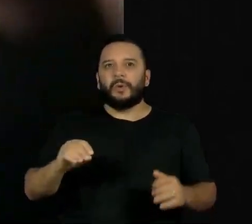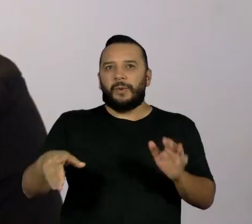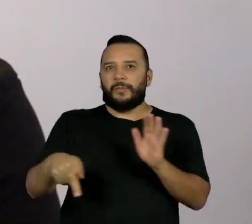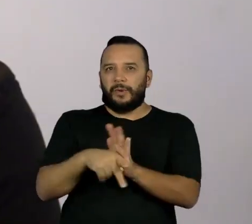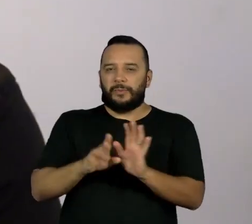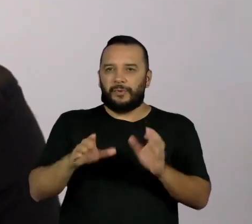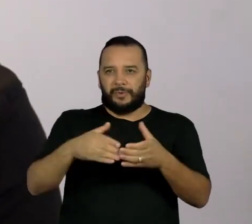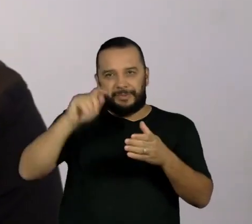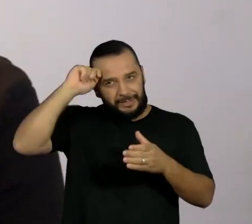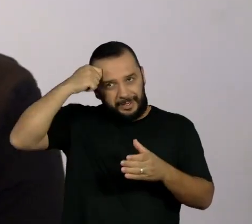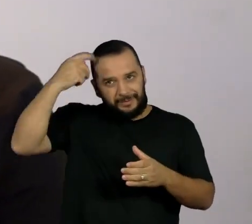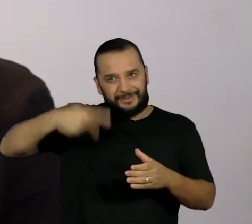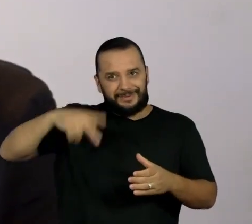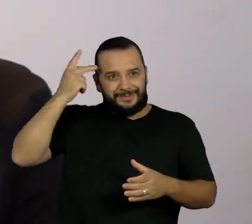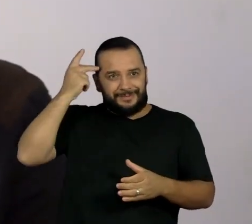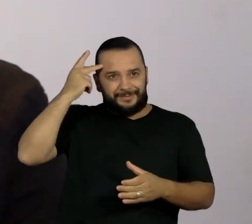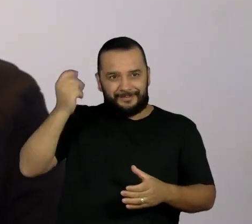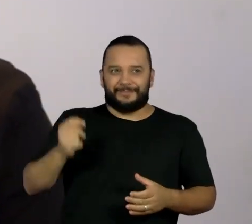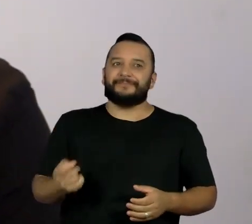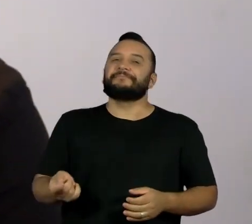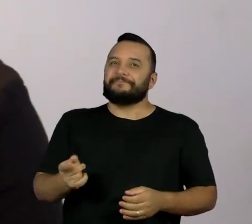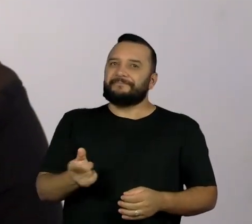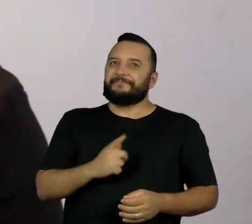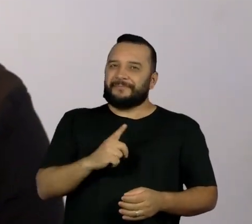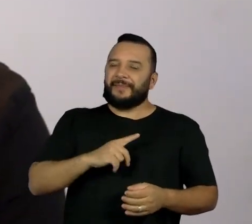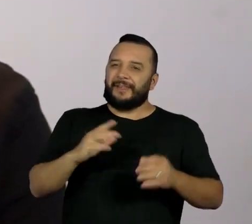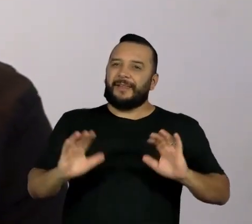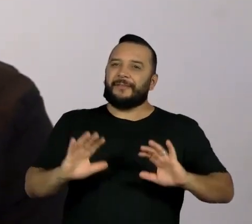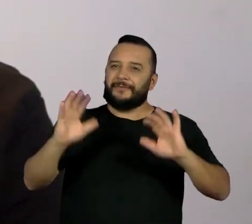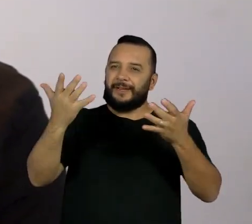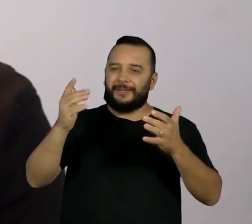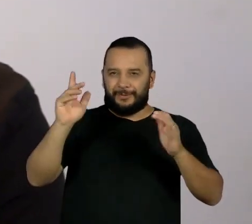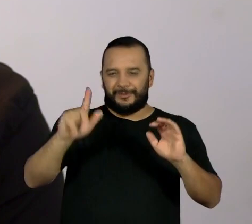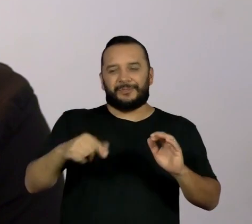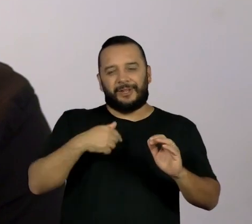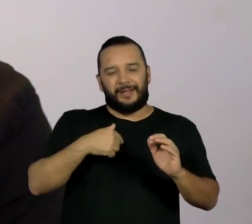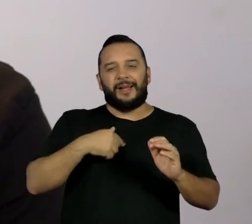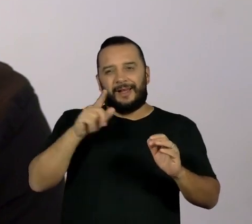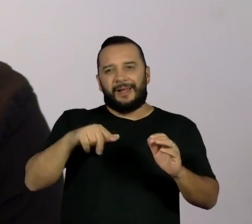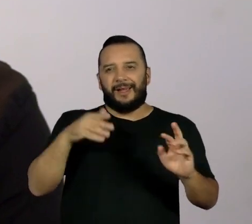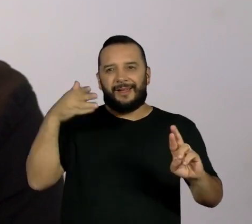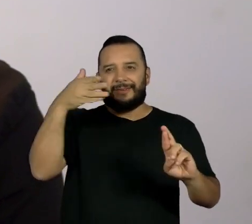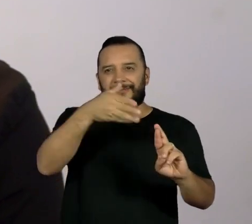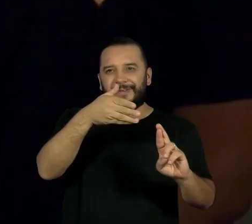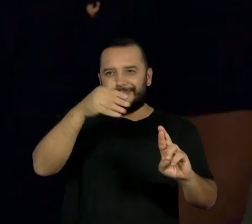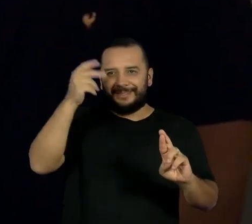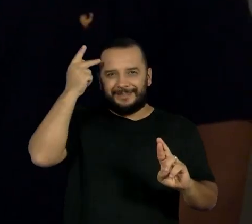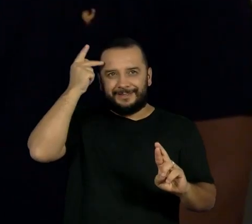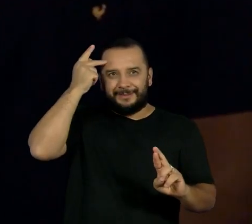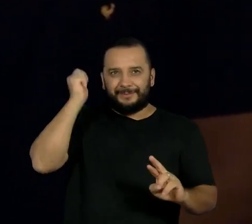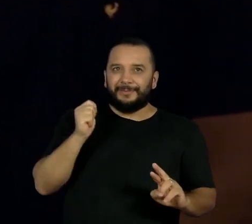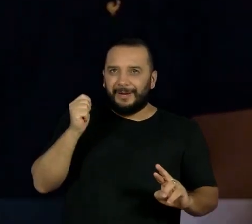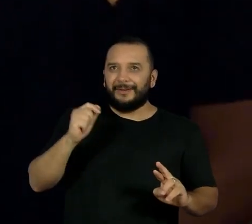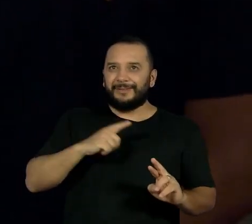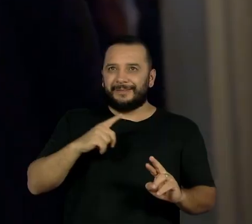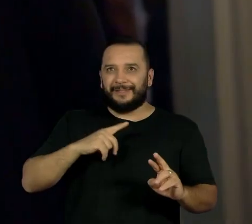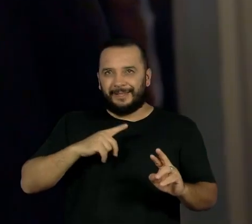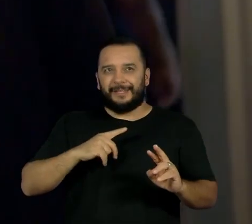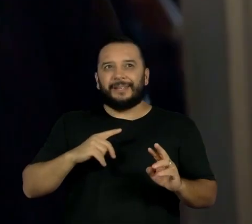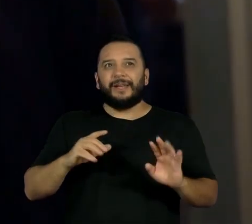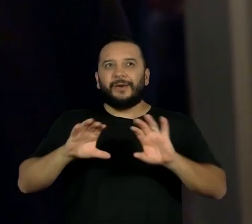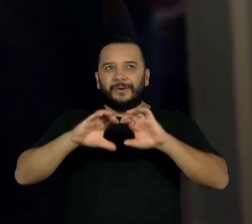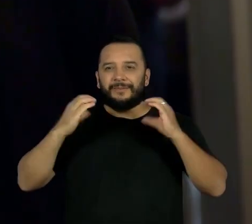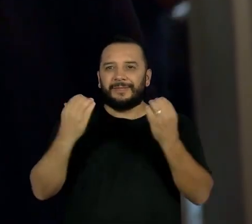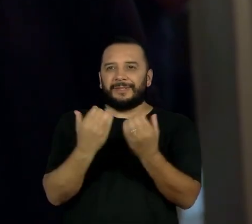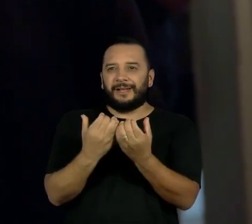Paulo. O Musicaleando Dançante Especial, ele é uma referência dos bailes em São Paulo, onde a comunidade negra